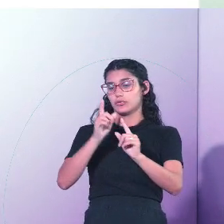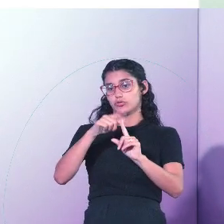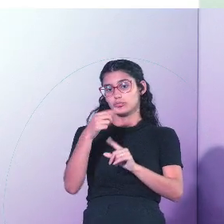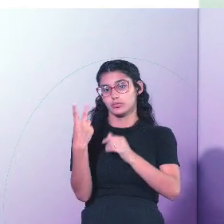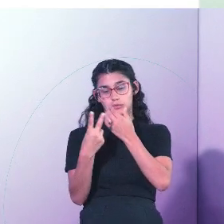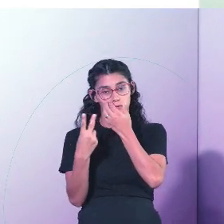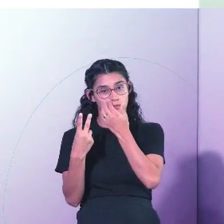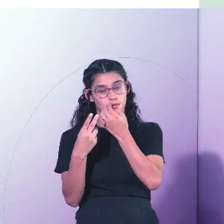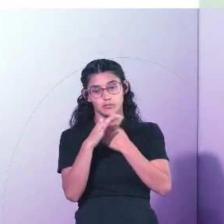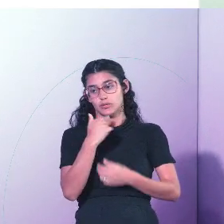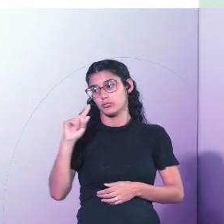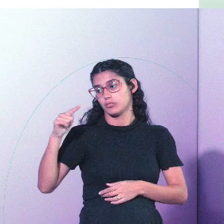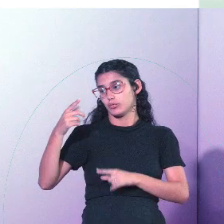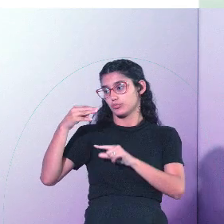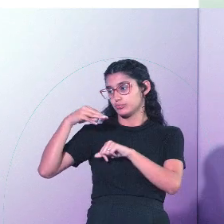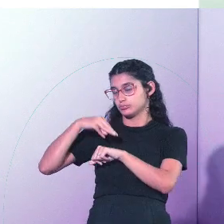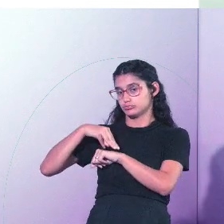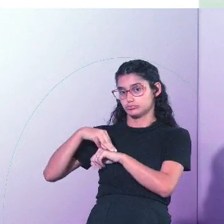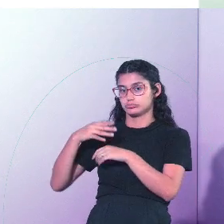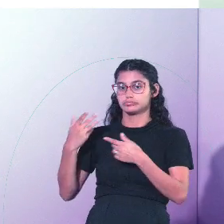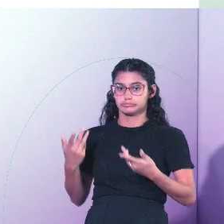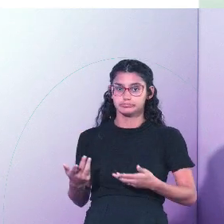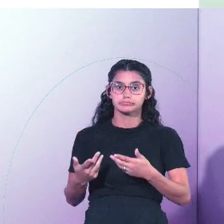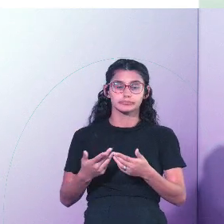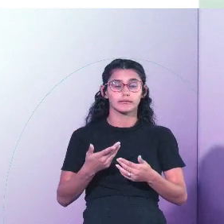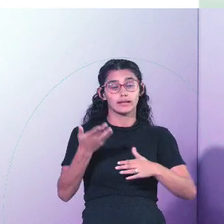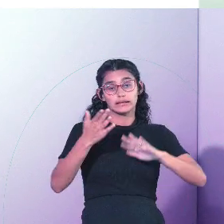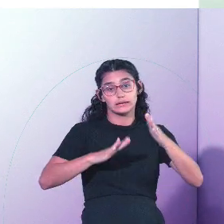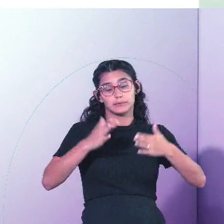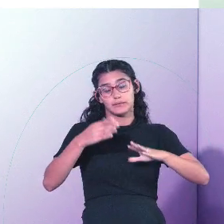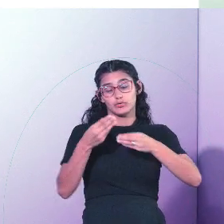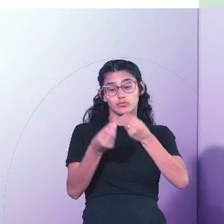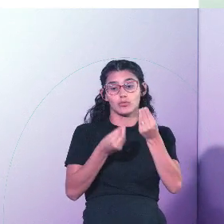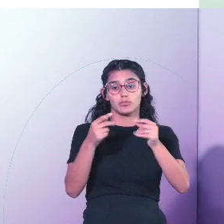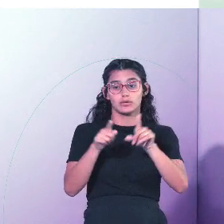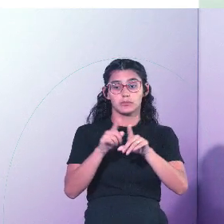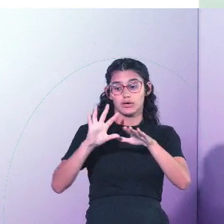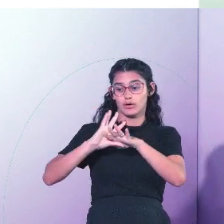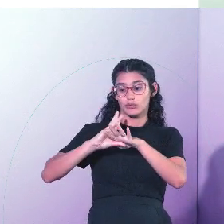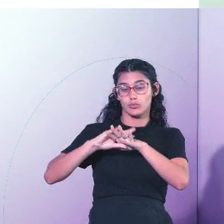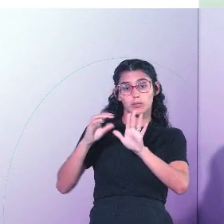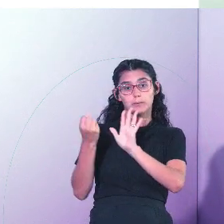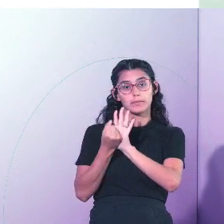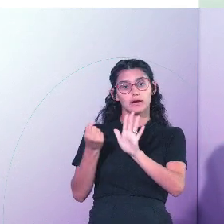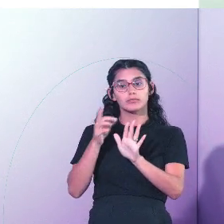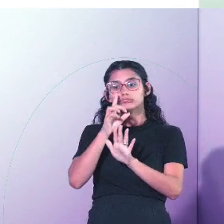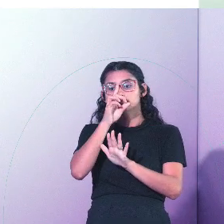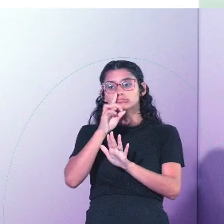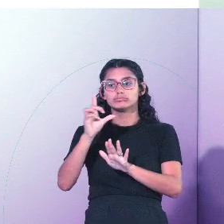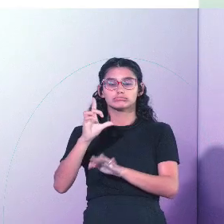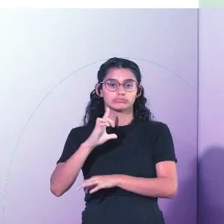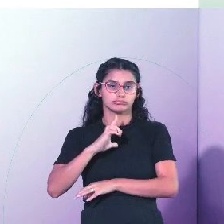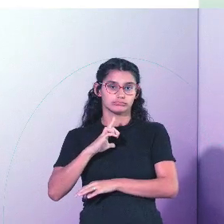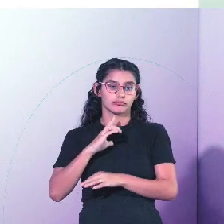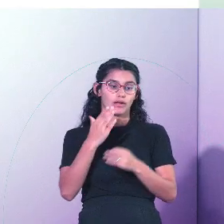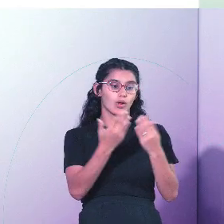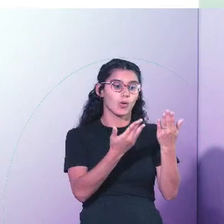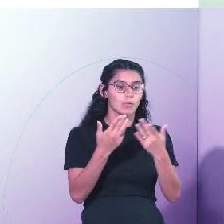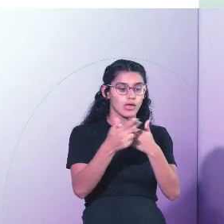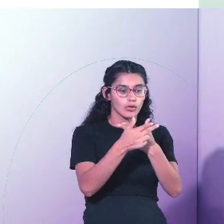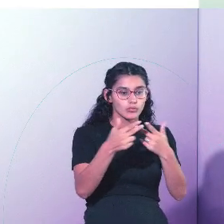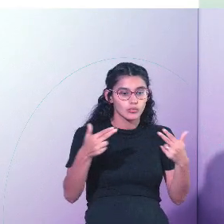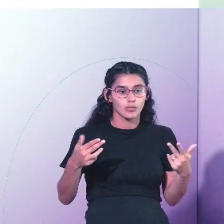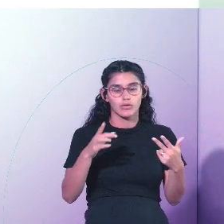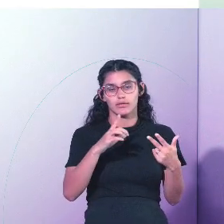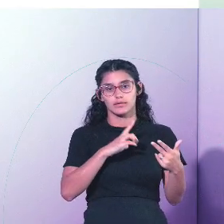e morrer por uma outra causa. Relativa, como essa doença, como é que a gravidade dessa doença se compara às